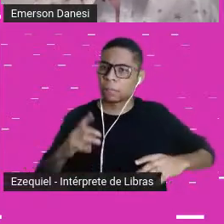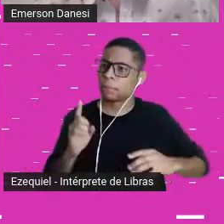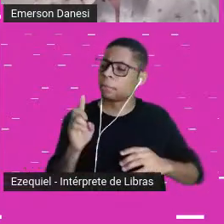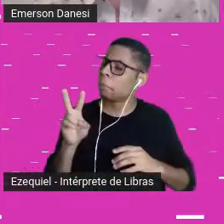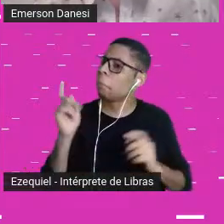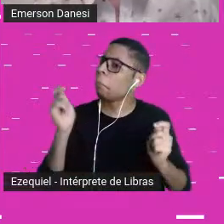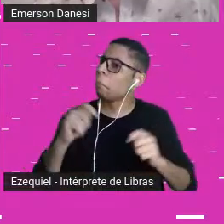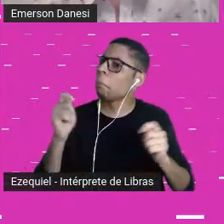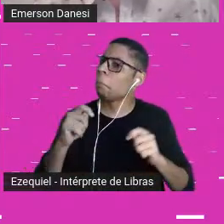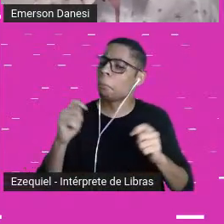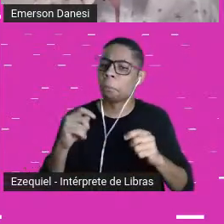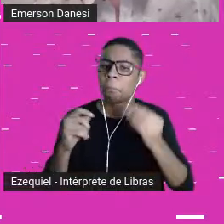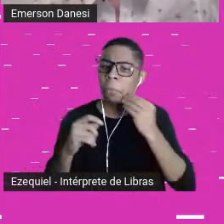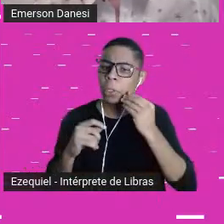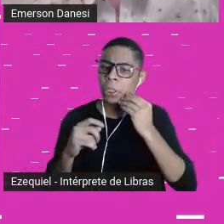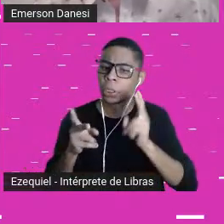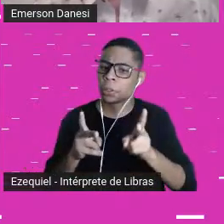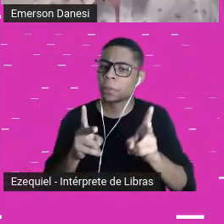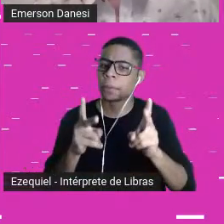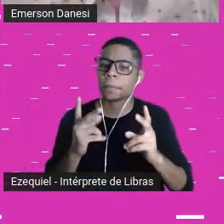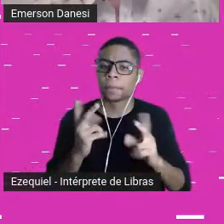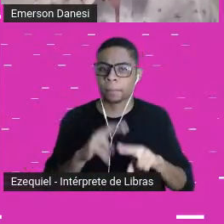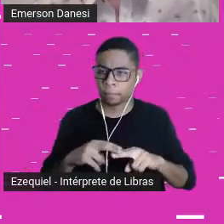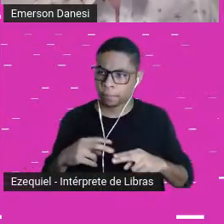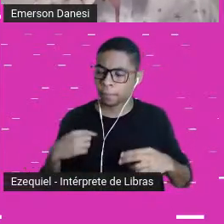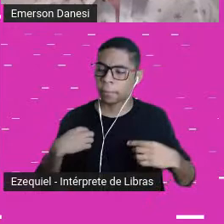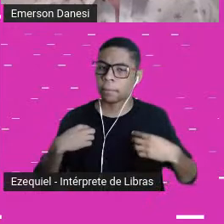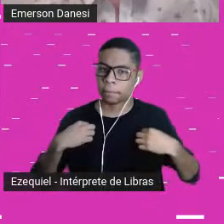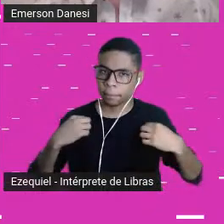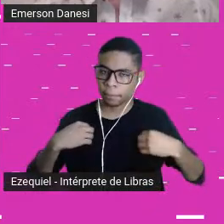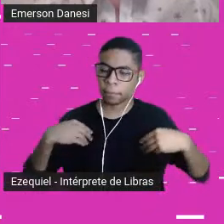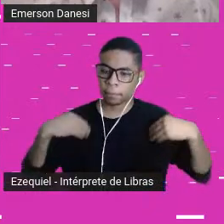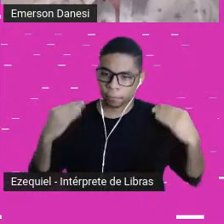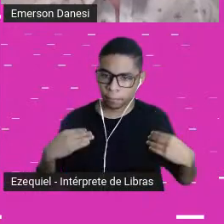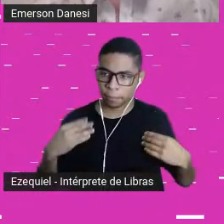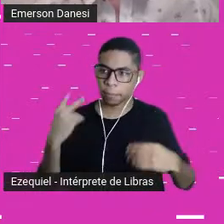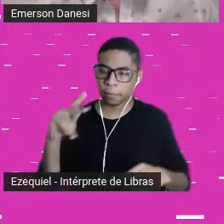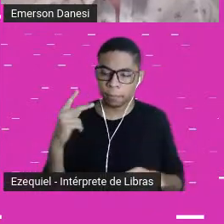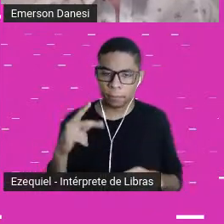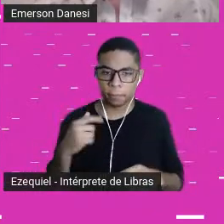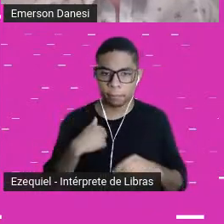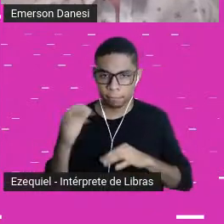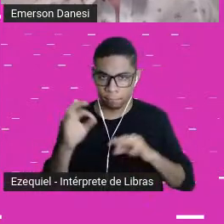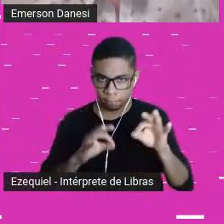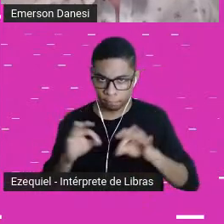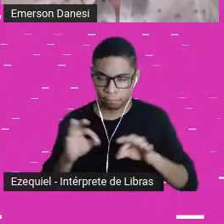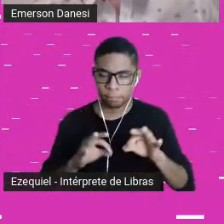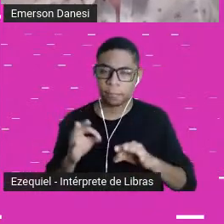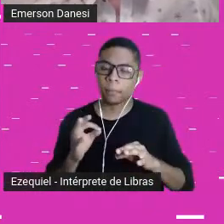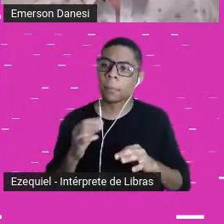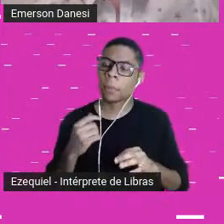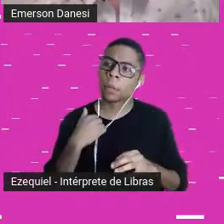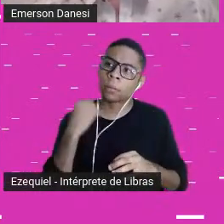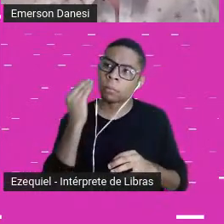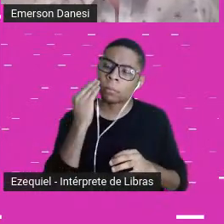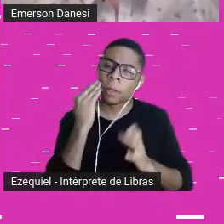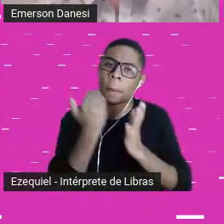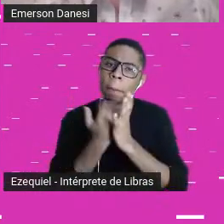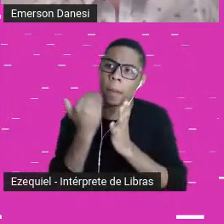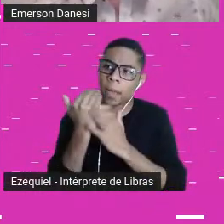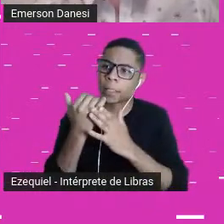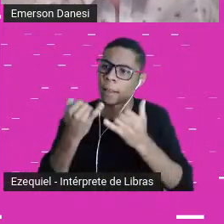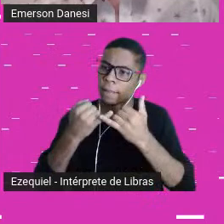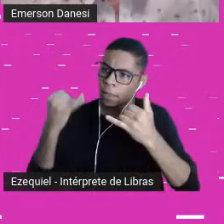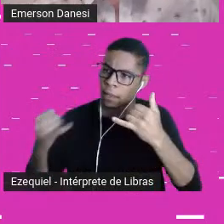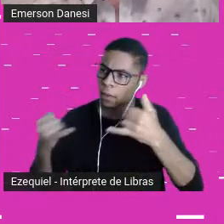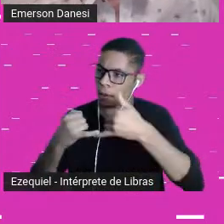tela montada, né, desse pano, dessa barra, dessa trama, eu ia extraindo alguns fios